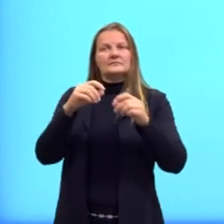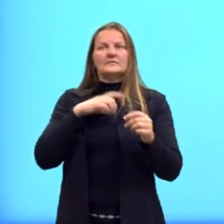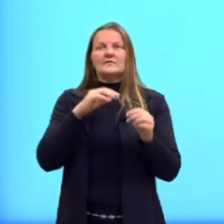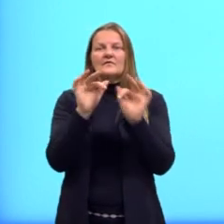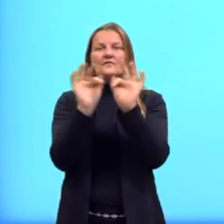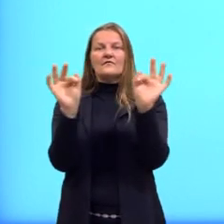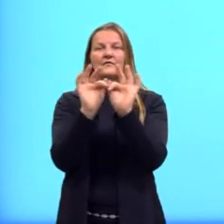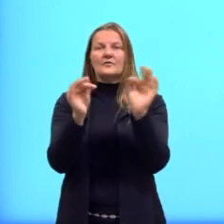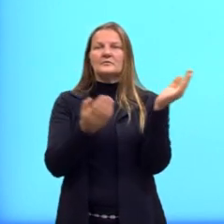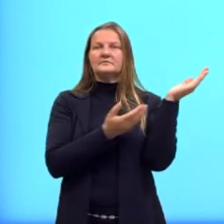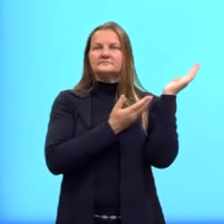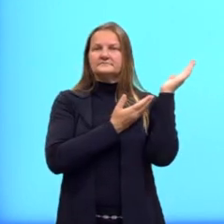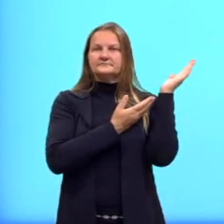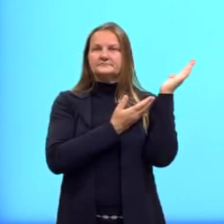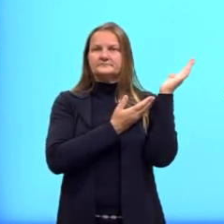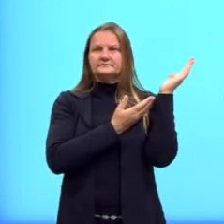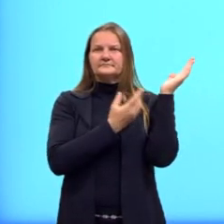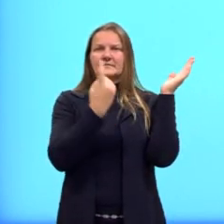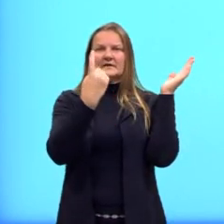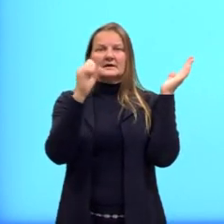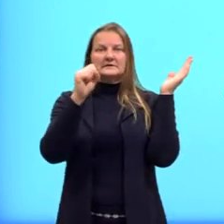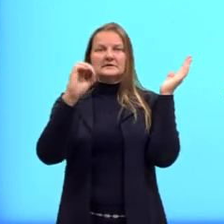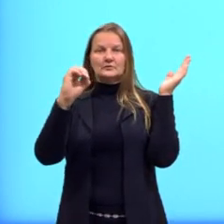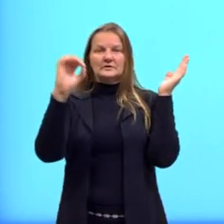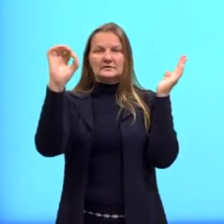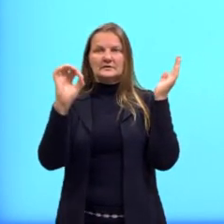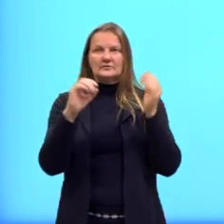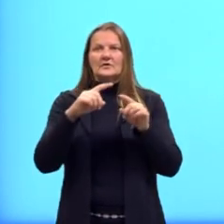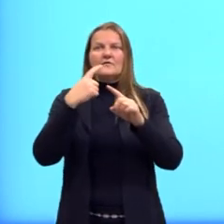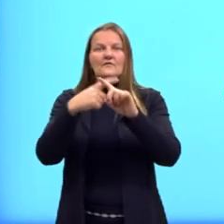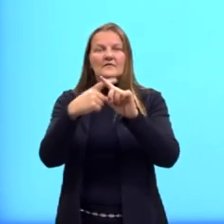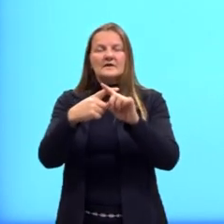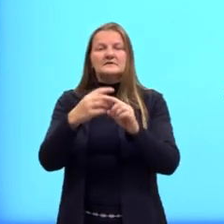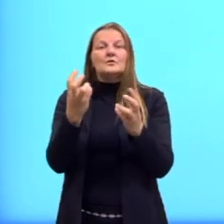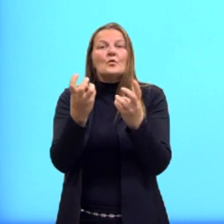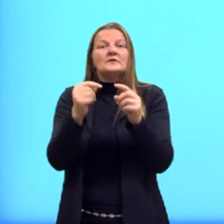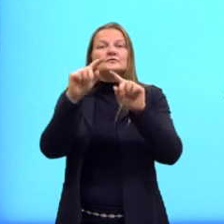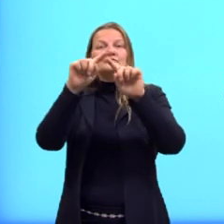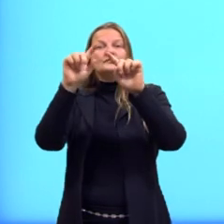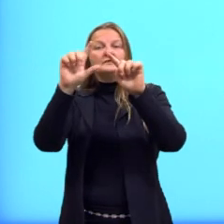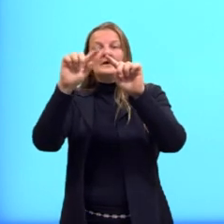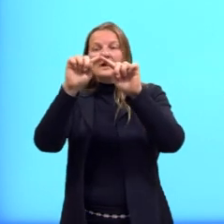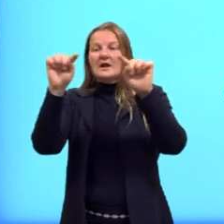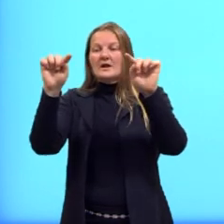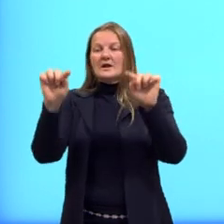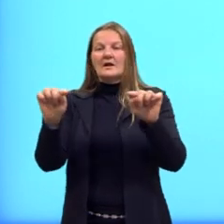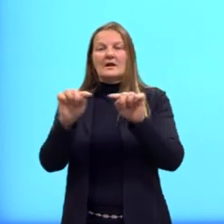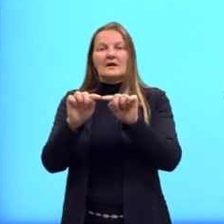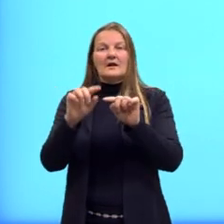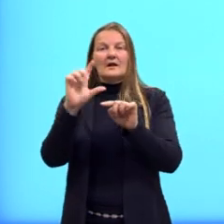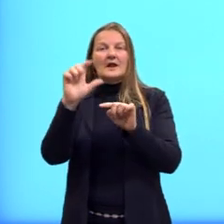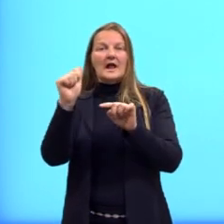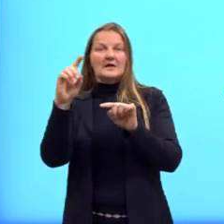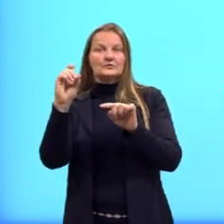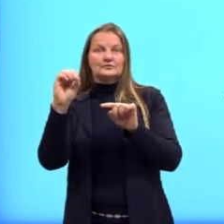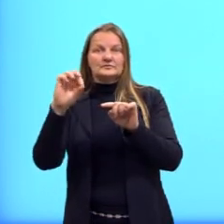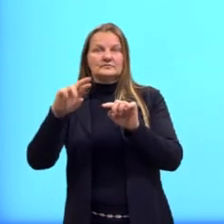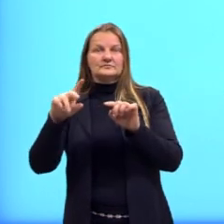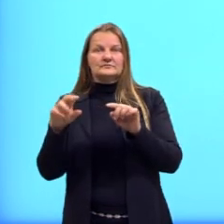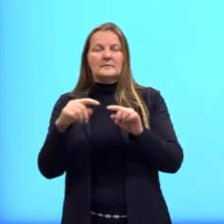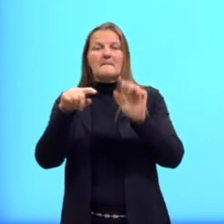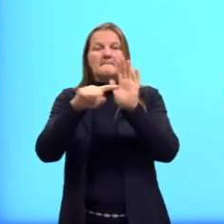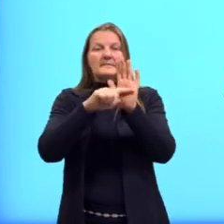fórmula 180 graus vezes o número de lados menos dois agora